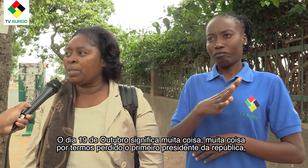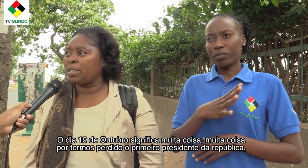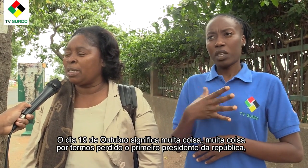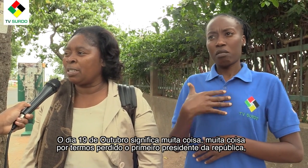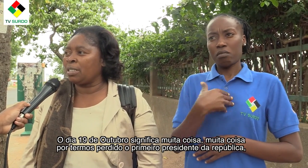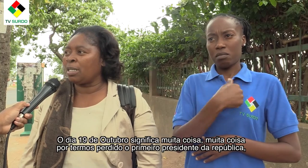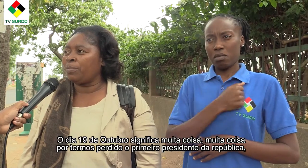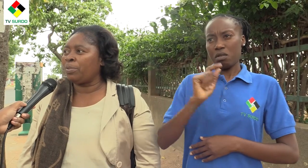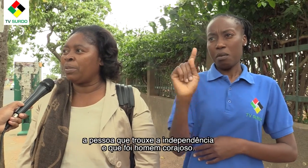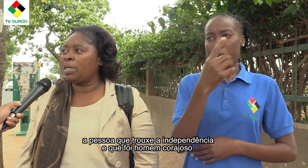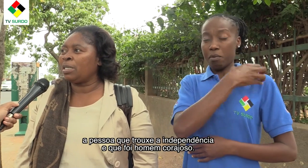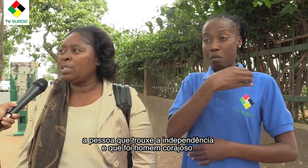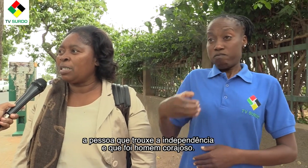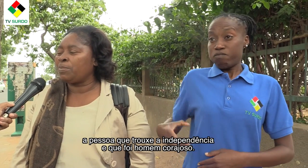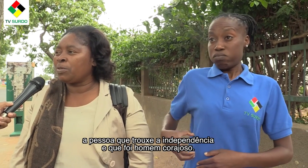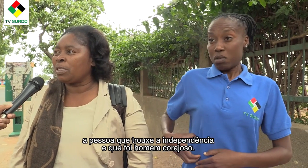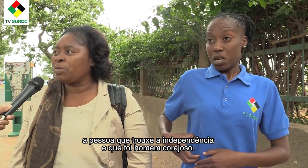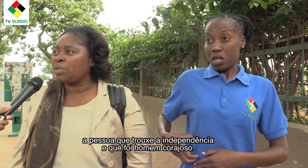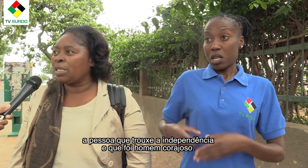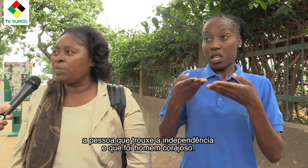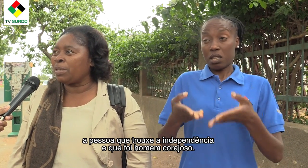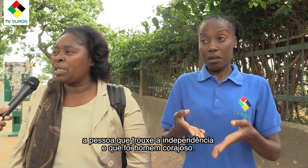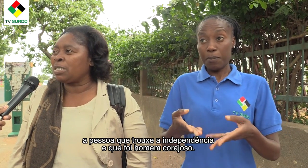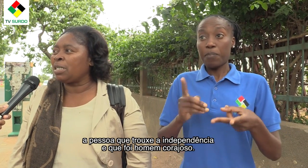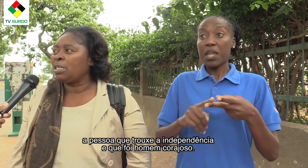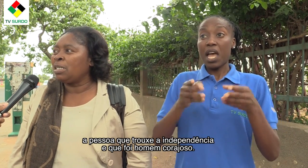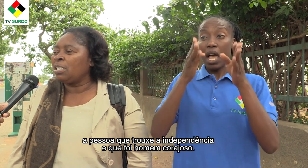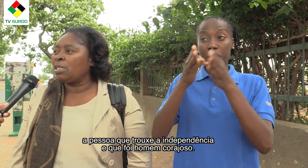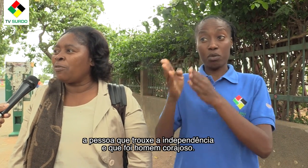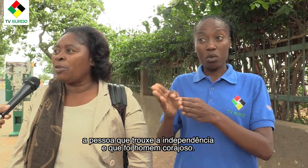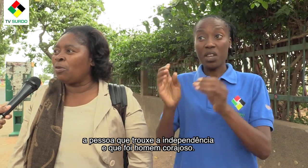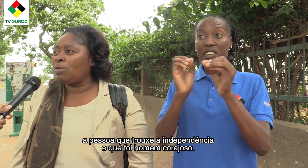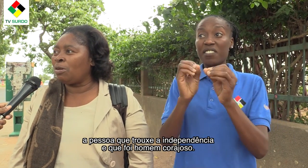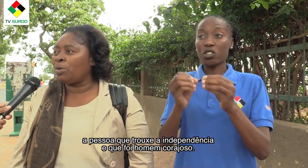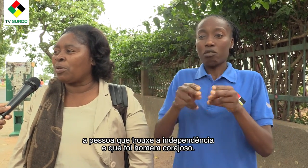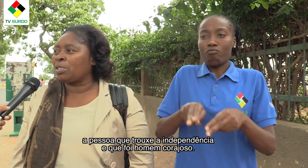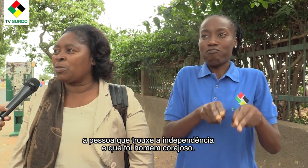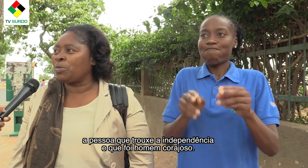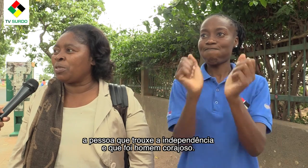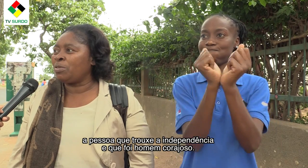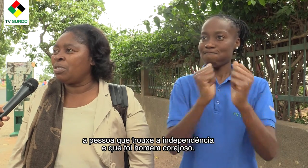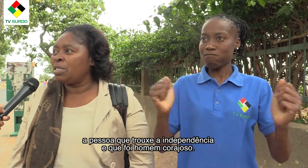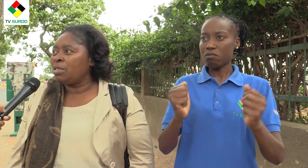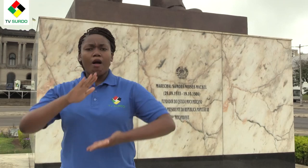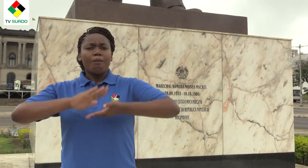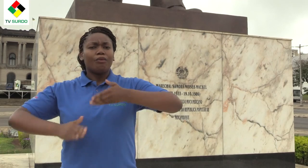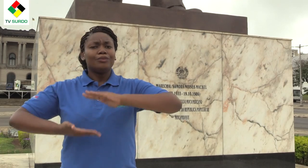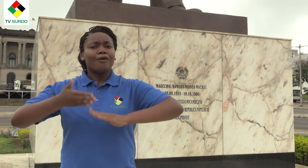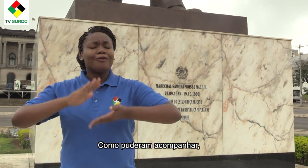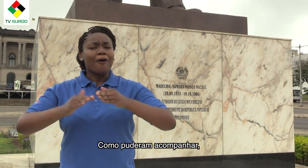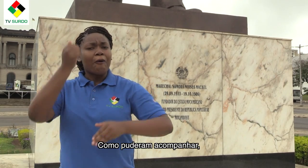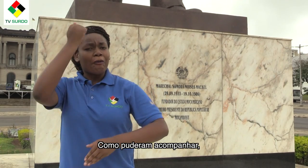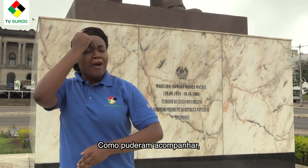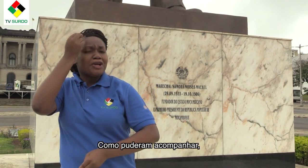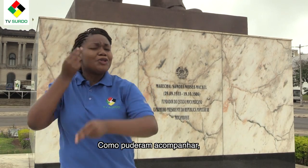o primeiro presidente da república, a pessoa que trouxe a independência e que foi um homem corajoso. Como